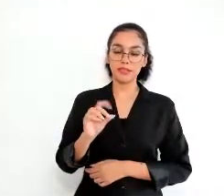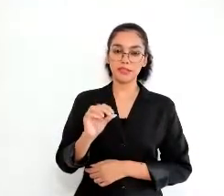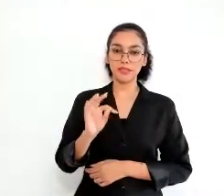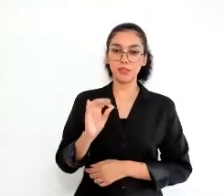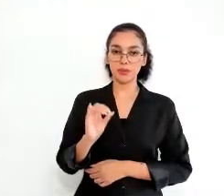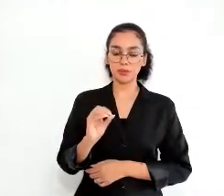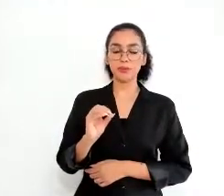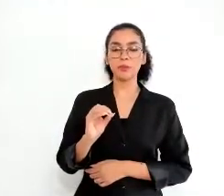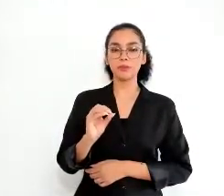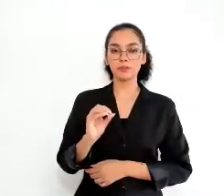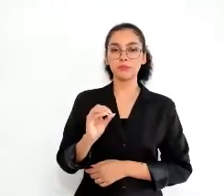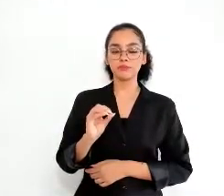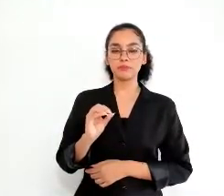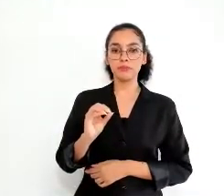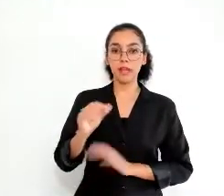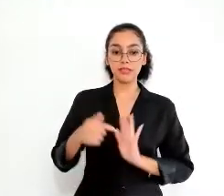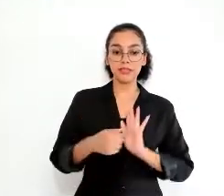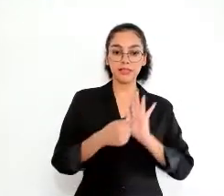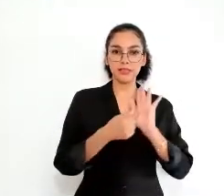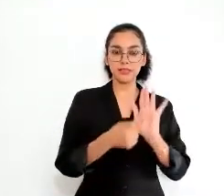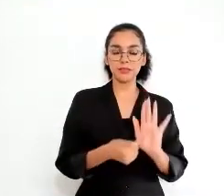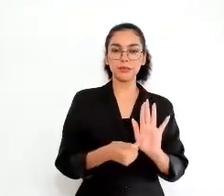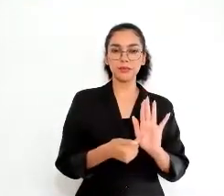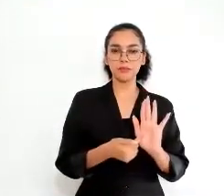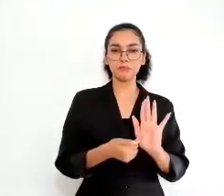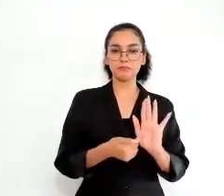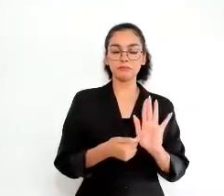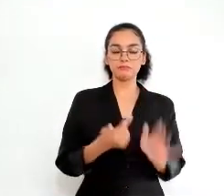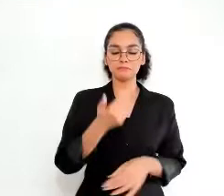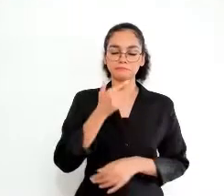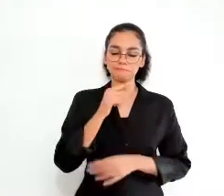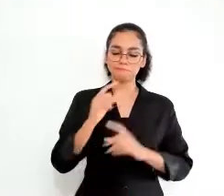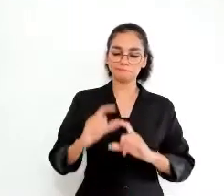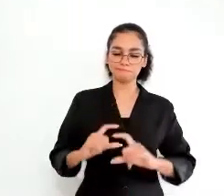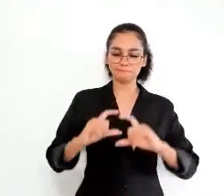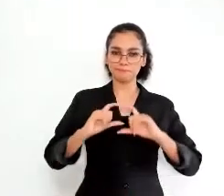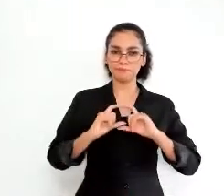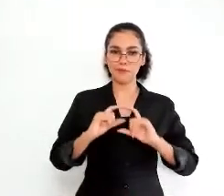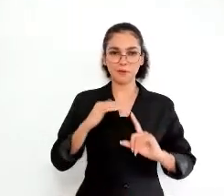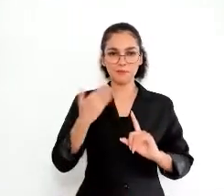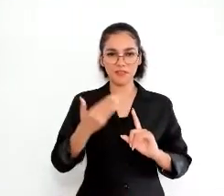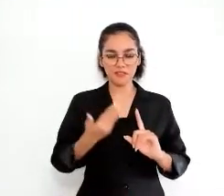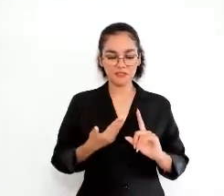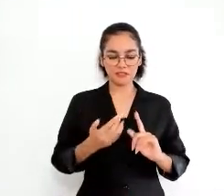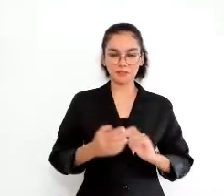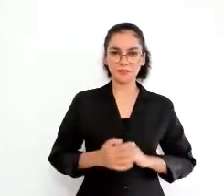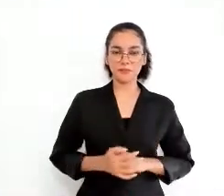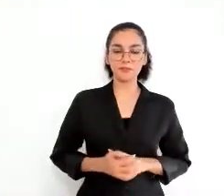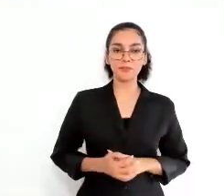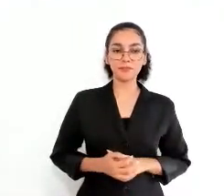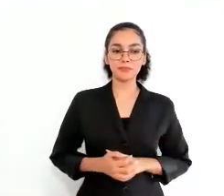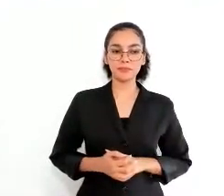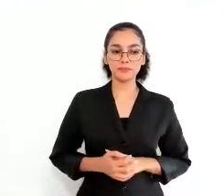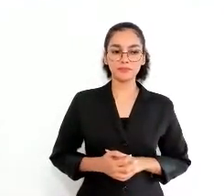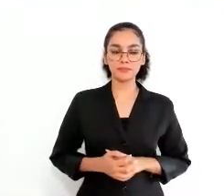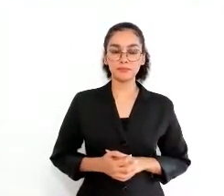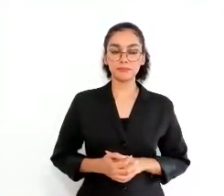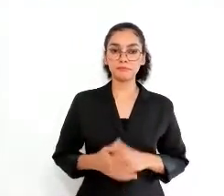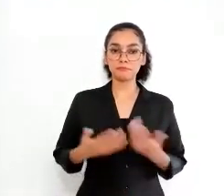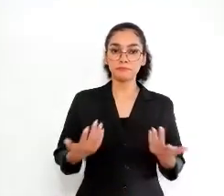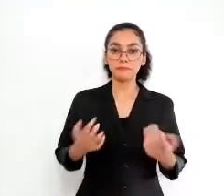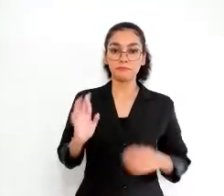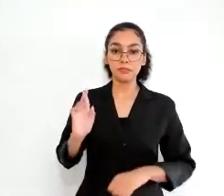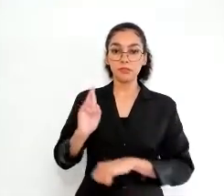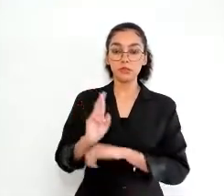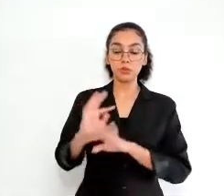a indicação para recebimento desta homenagem. e em nome de todos